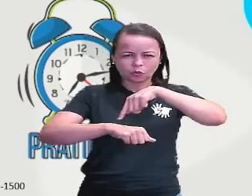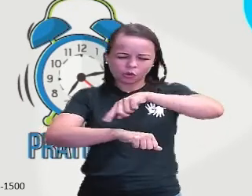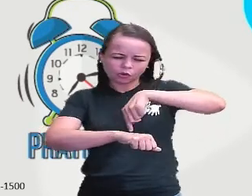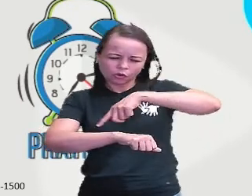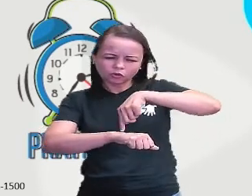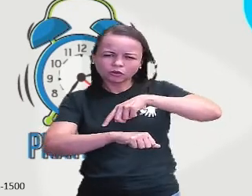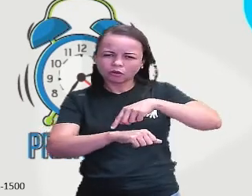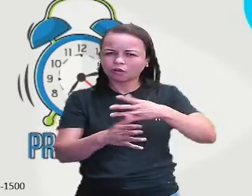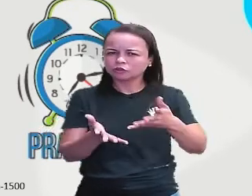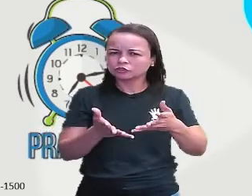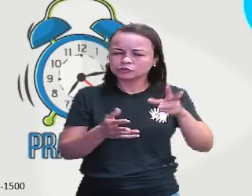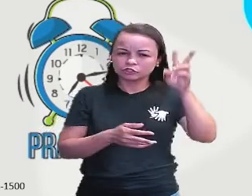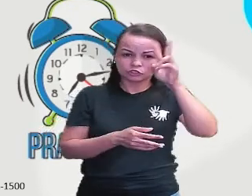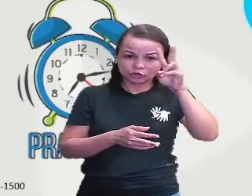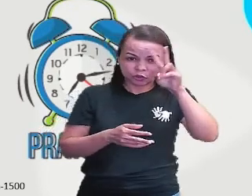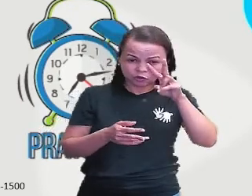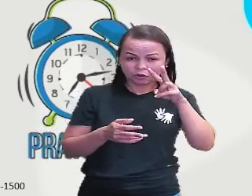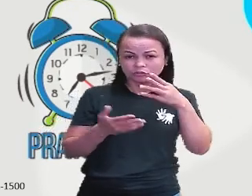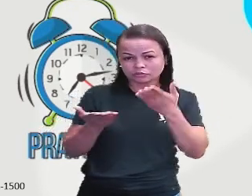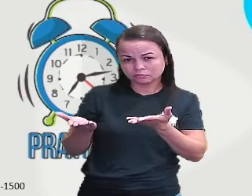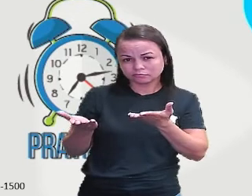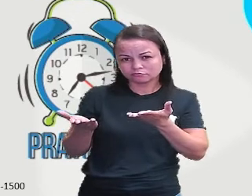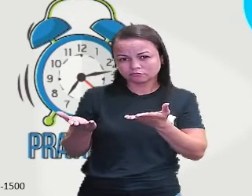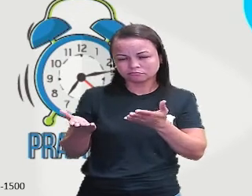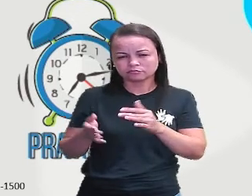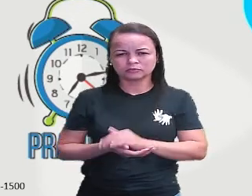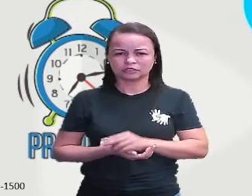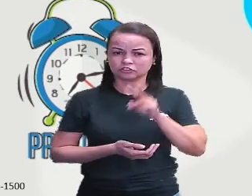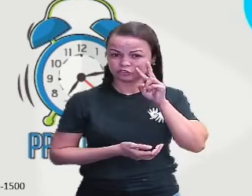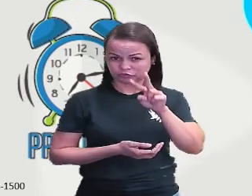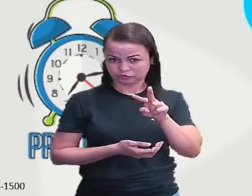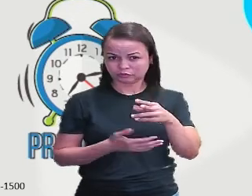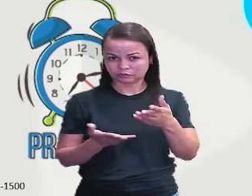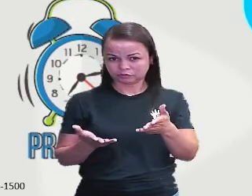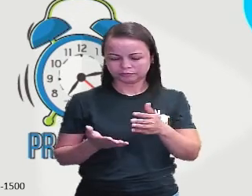fatos históricos em ordem cronológica. A gente viu isso?